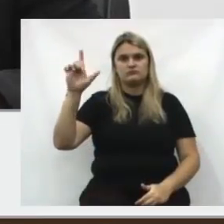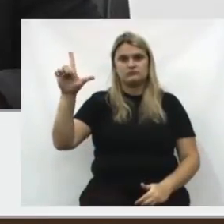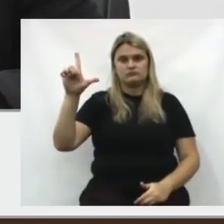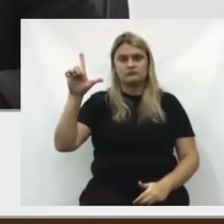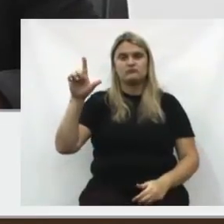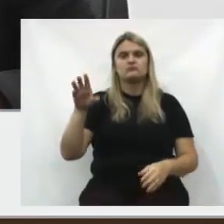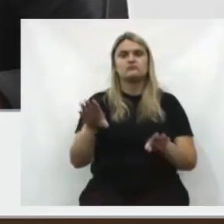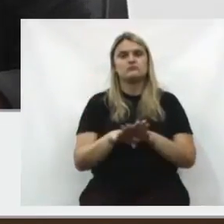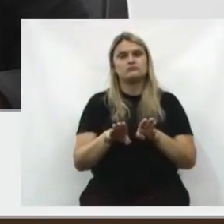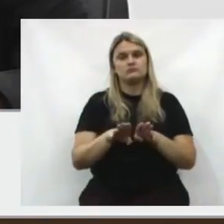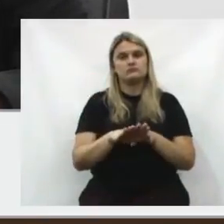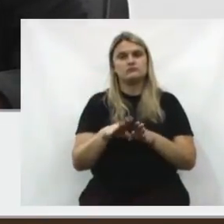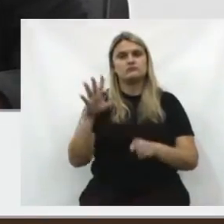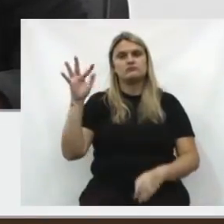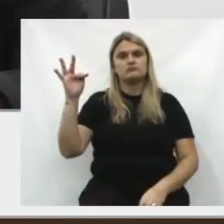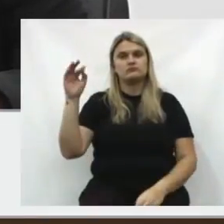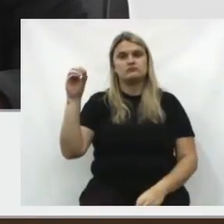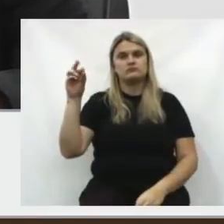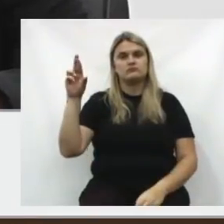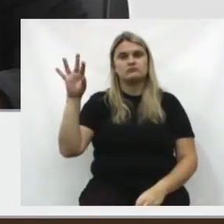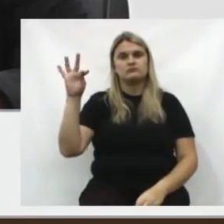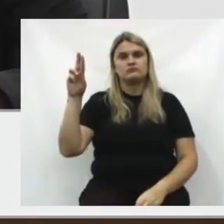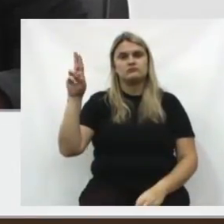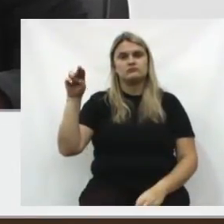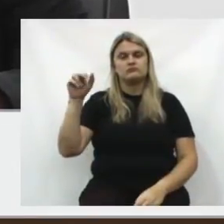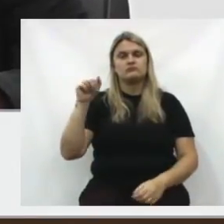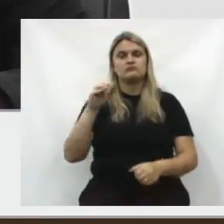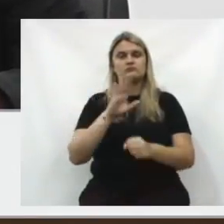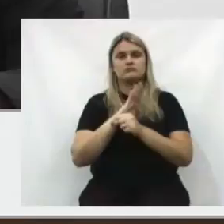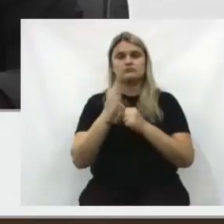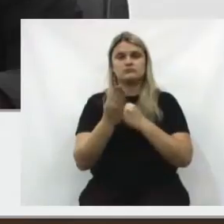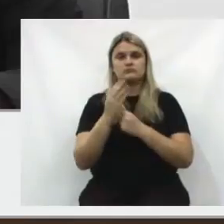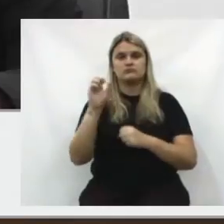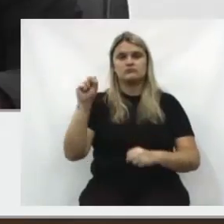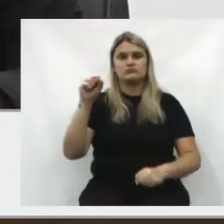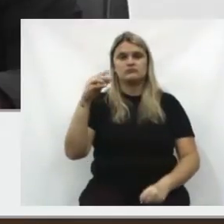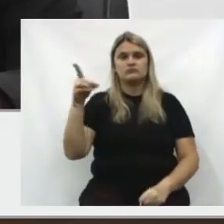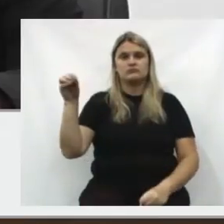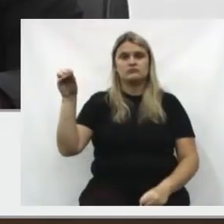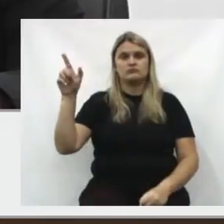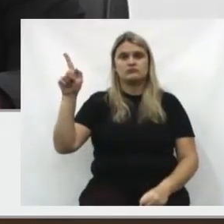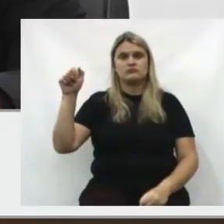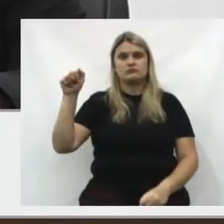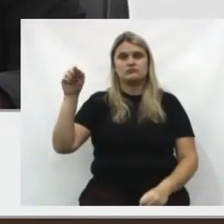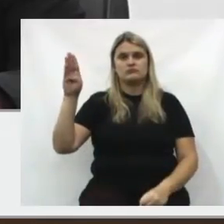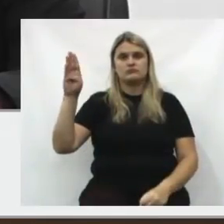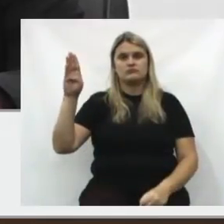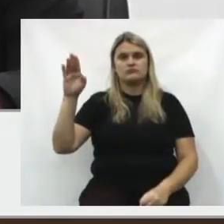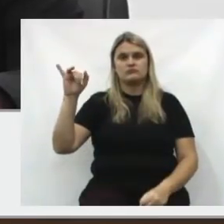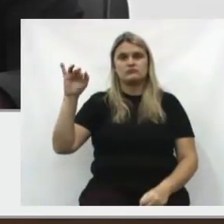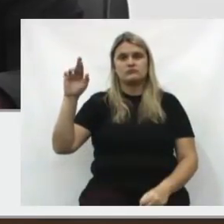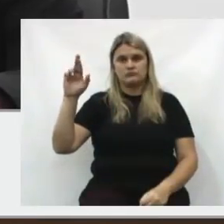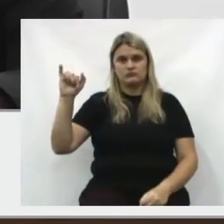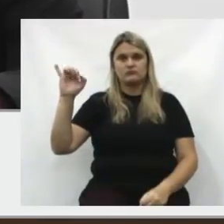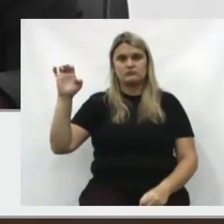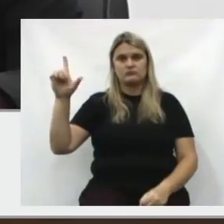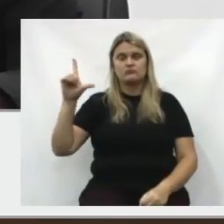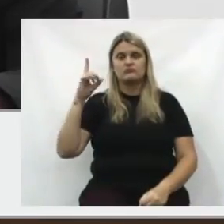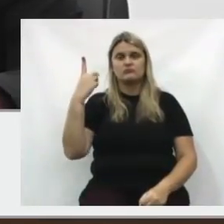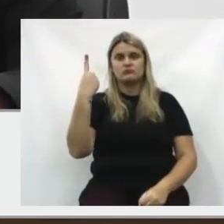Embrasil, né, fábrica de carrocerias, e também a Fortuna. Nós temos no bairro São Gabriel apenas uma rua